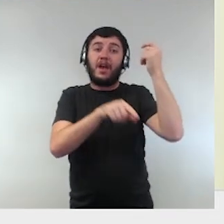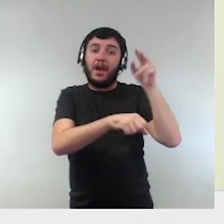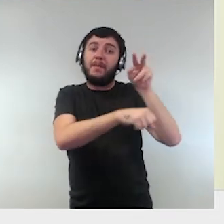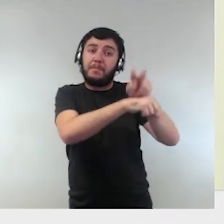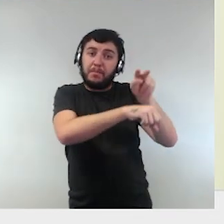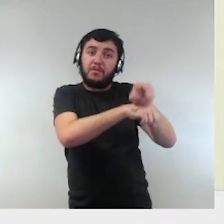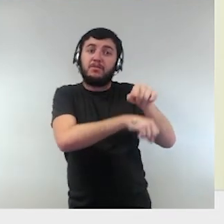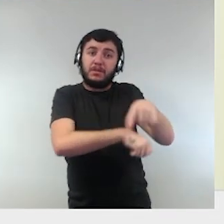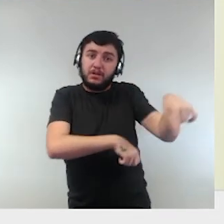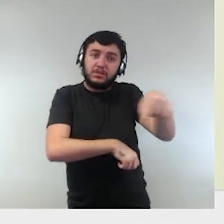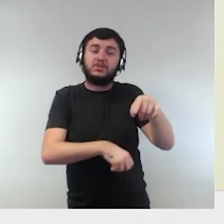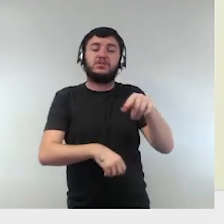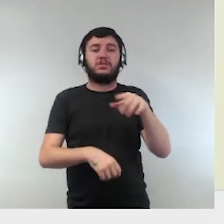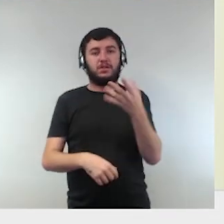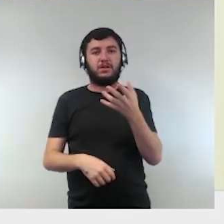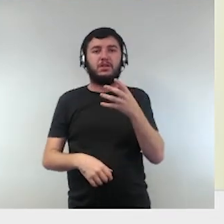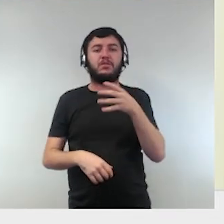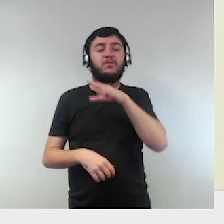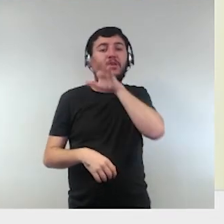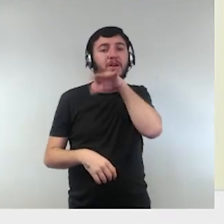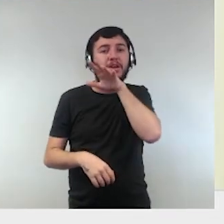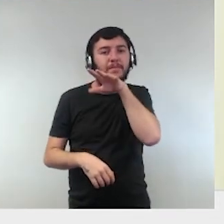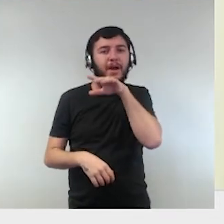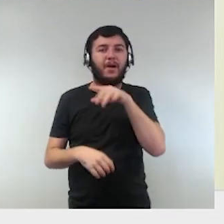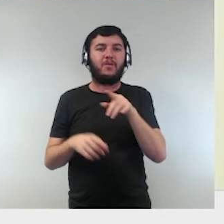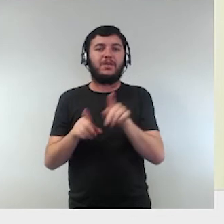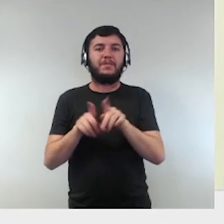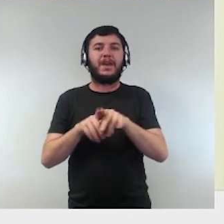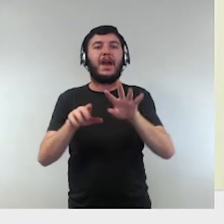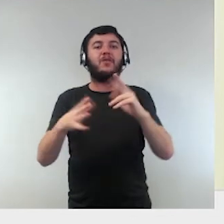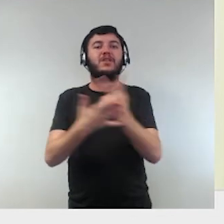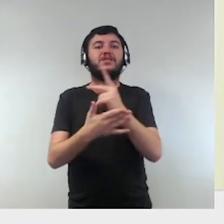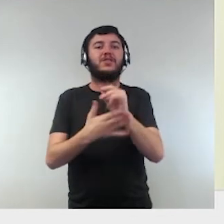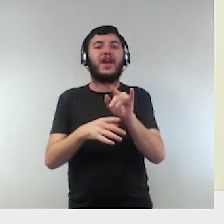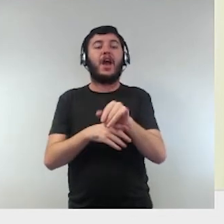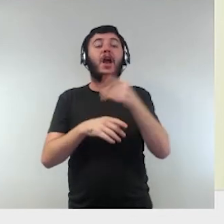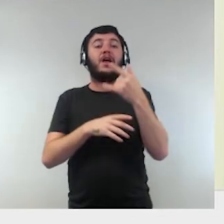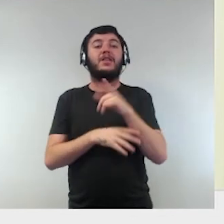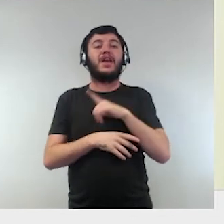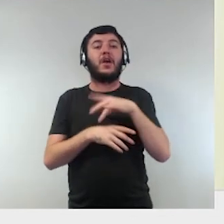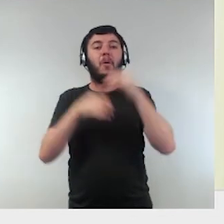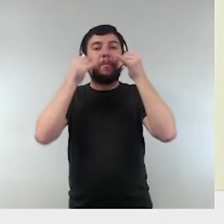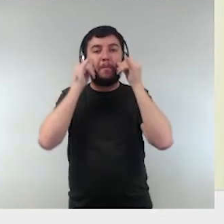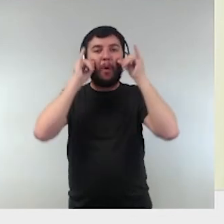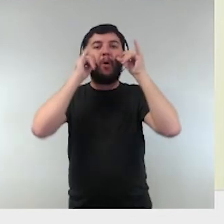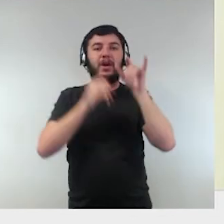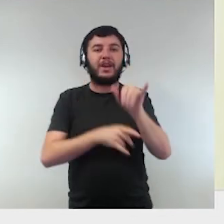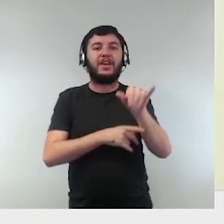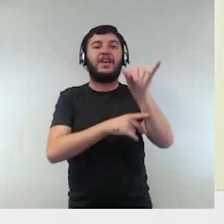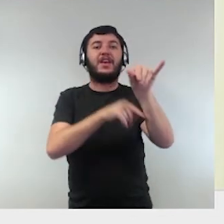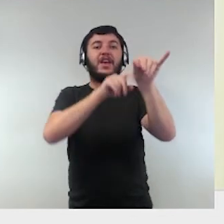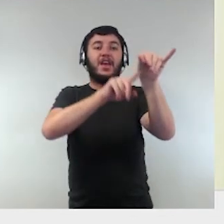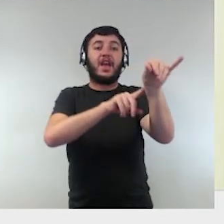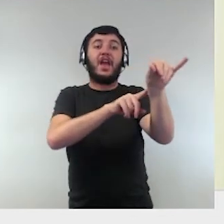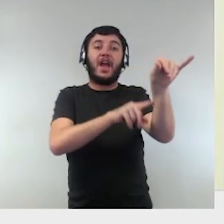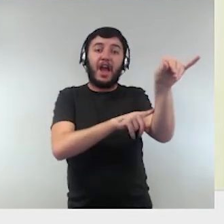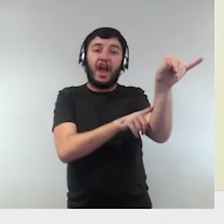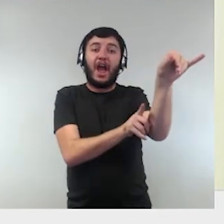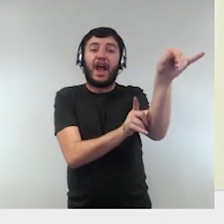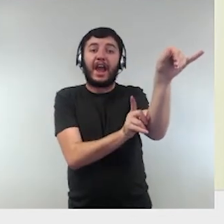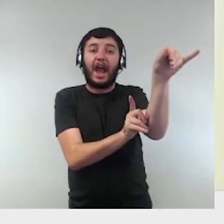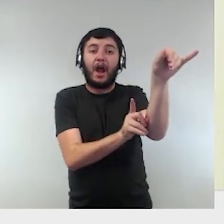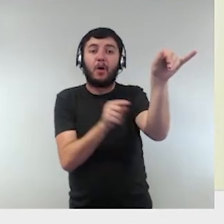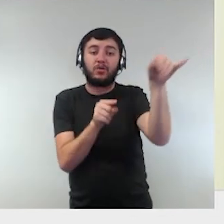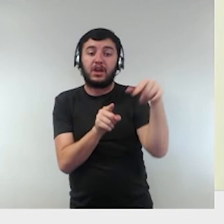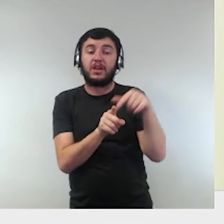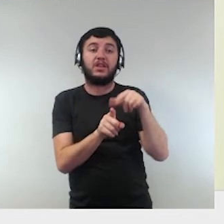a cauda do boi ela possui músculo. Se houvesse lesão, a proteína CK seria alterada. E se a proteína CK não for alterada, não há